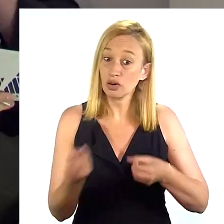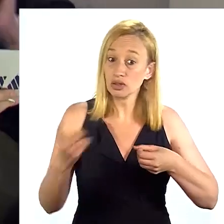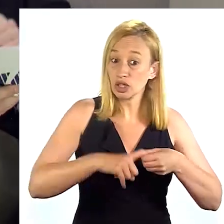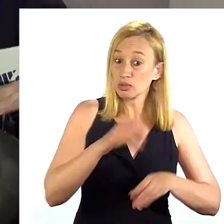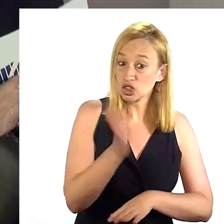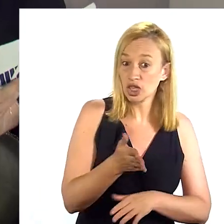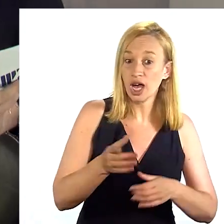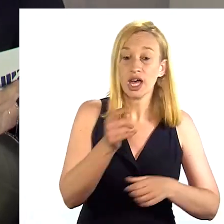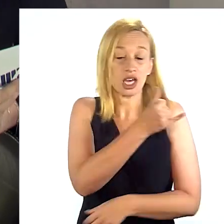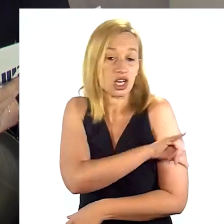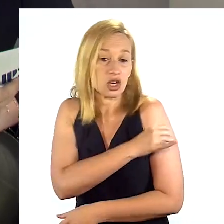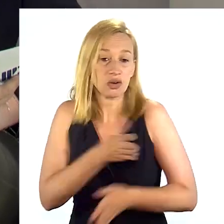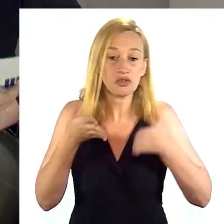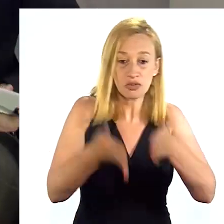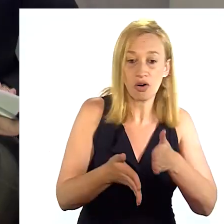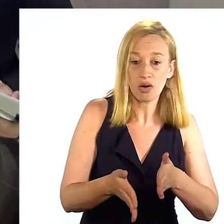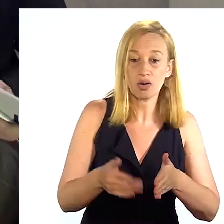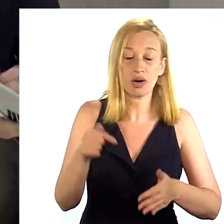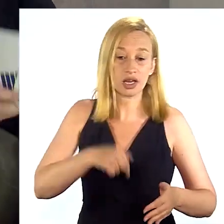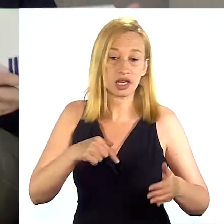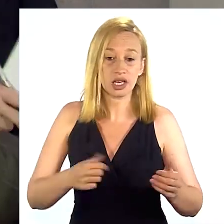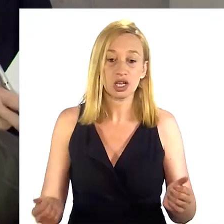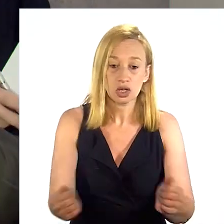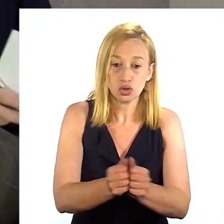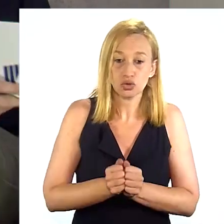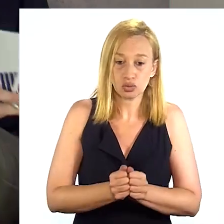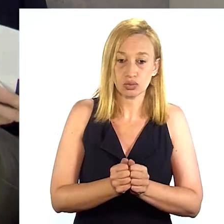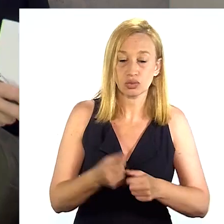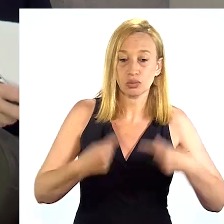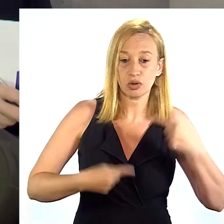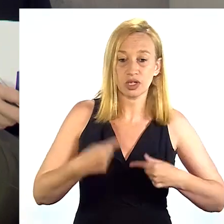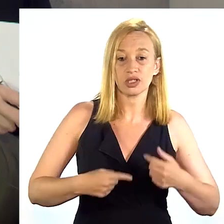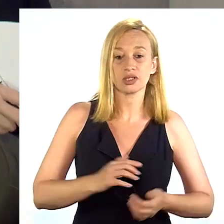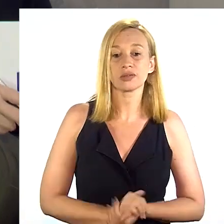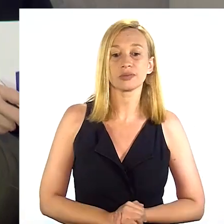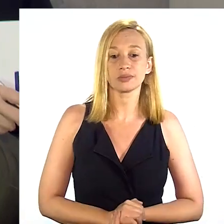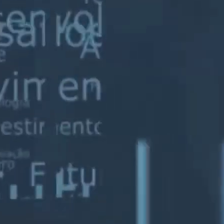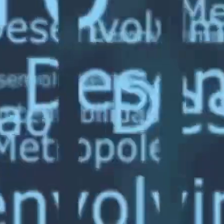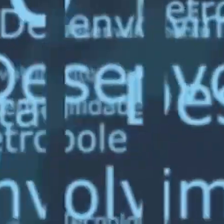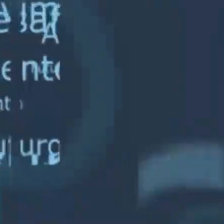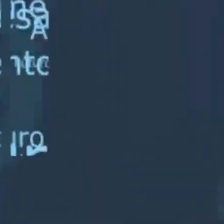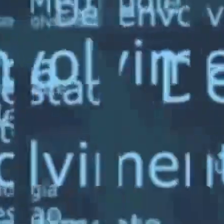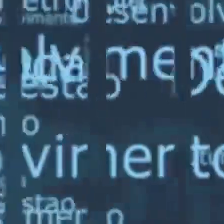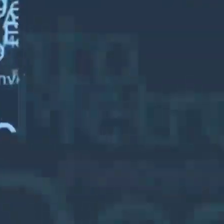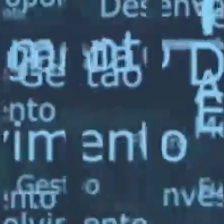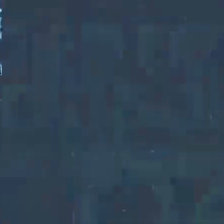fica aí que nós voltamos já. Rio em Foco aqui, política e economia caminham juntas.